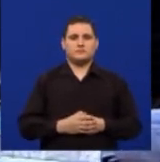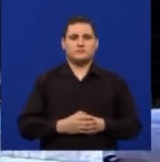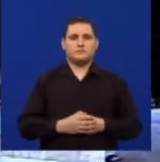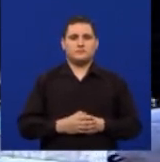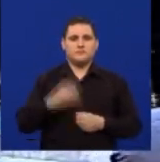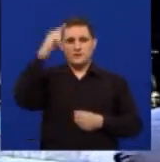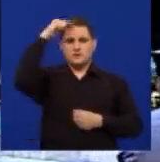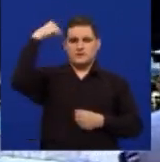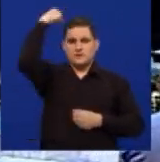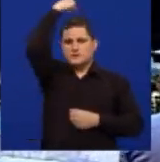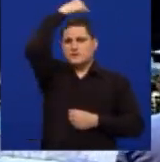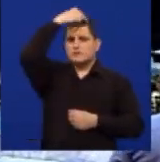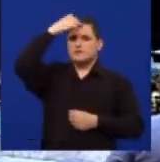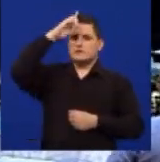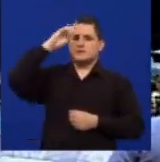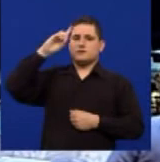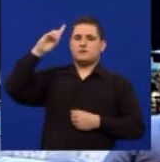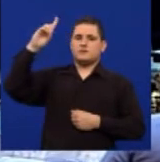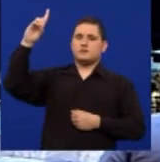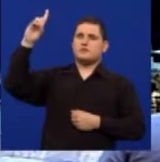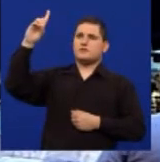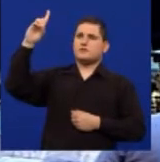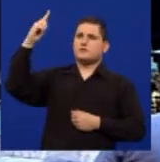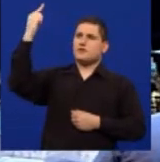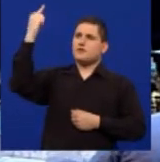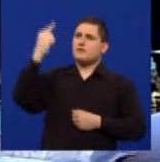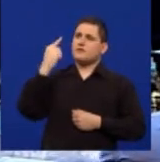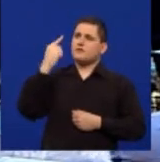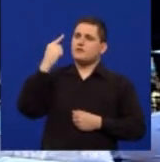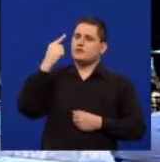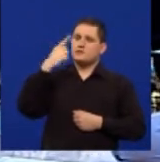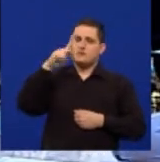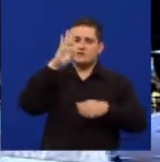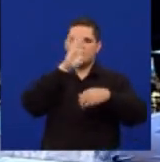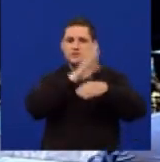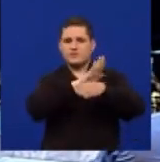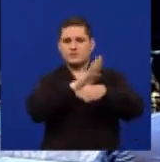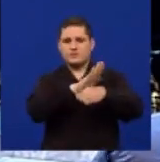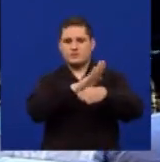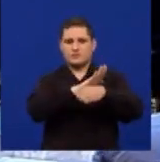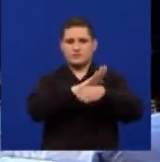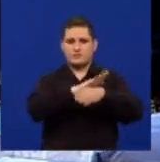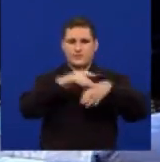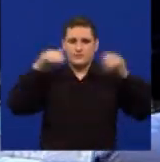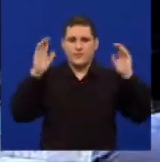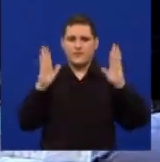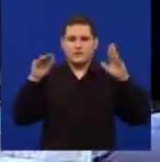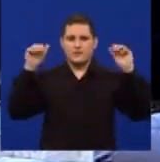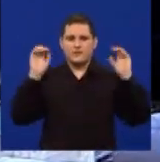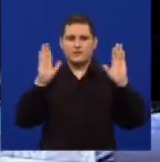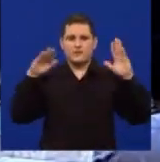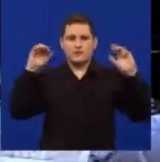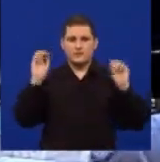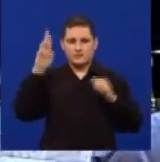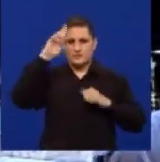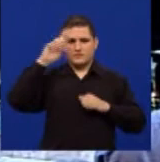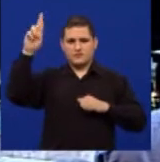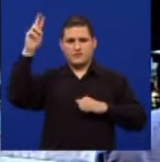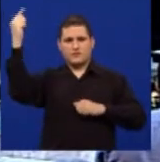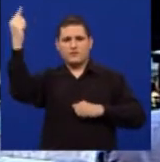Santos de Deus, vinde em seu auxílio. Anjos do Senhor, correi ao seu